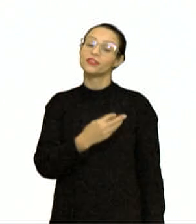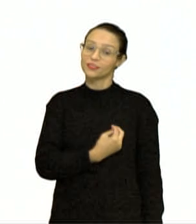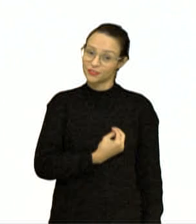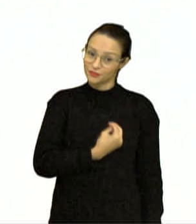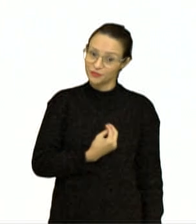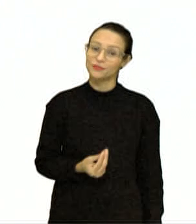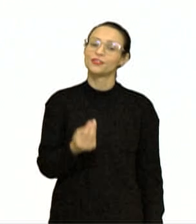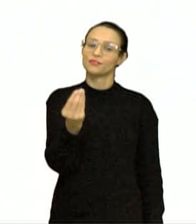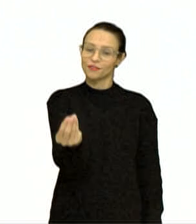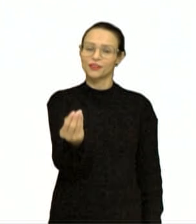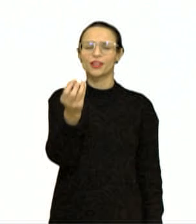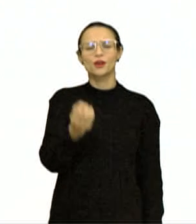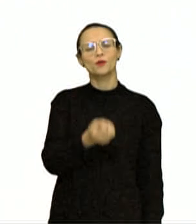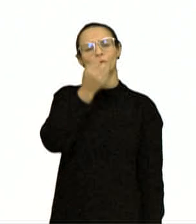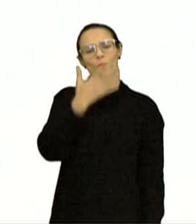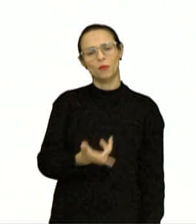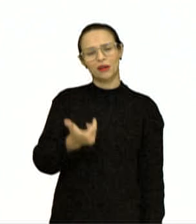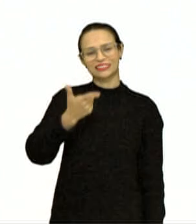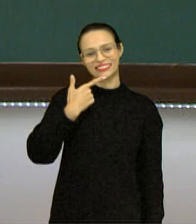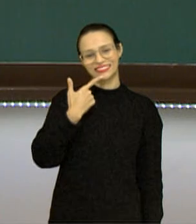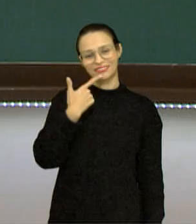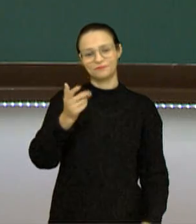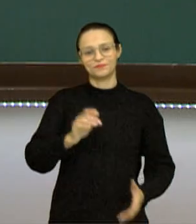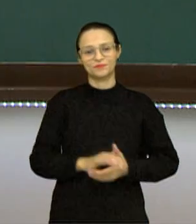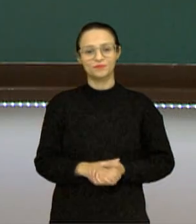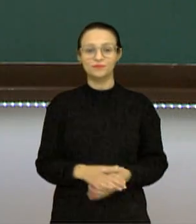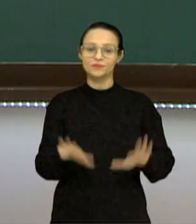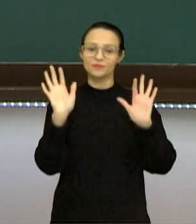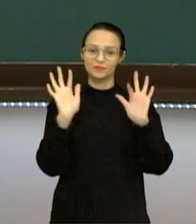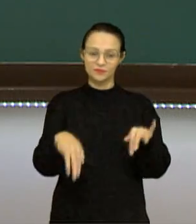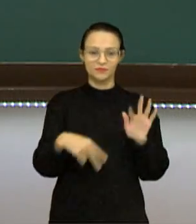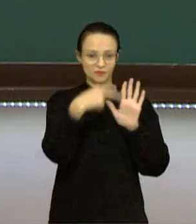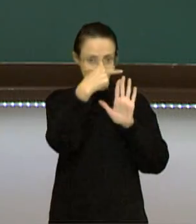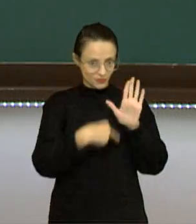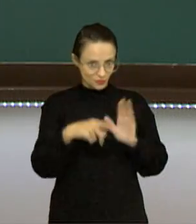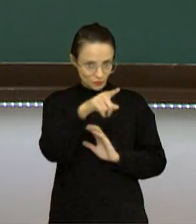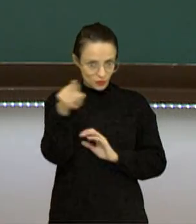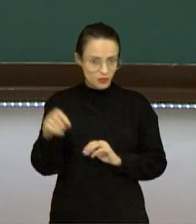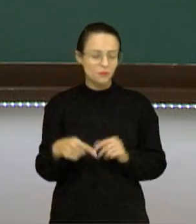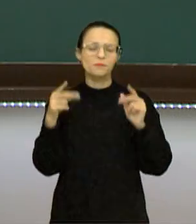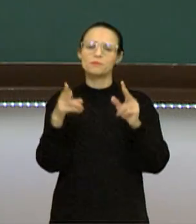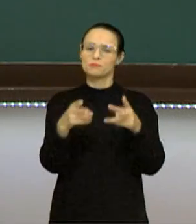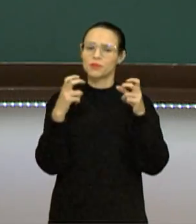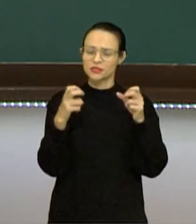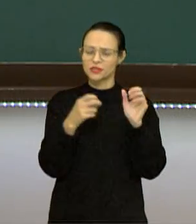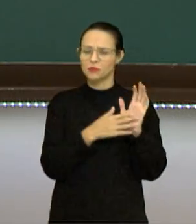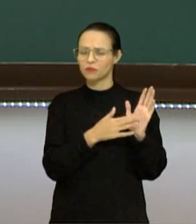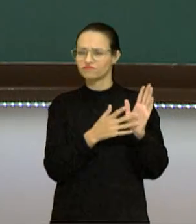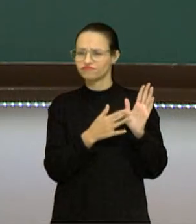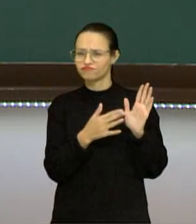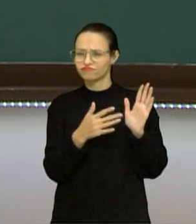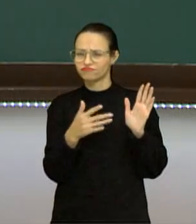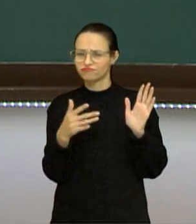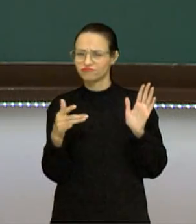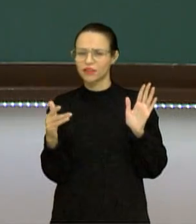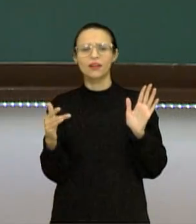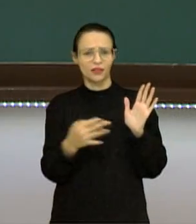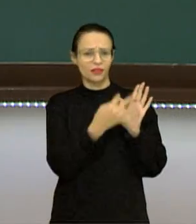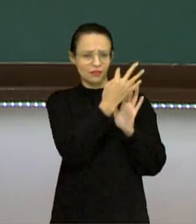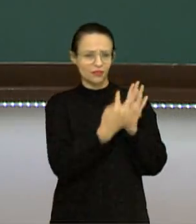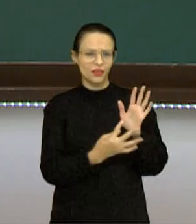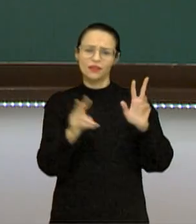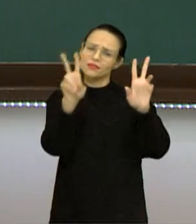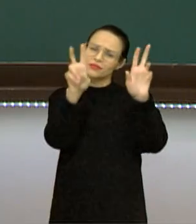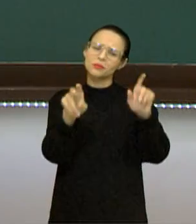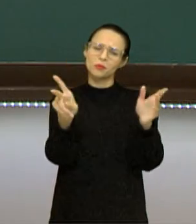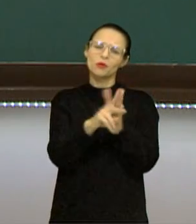vida com bom humor! Encerramos a leitura, você conseguiu perceber ao longo dela que sim, é uma temática do